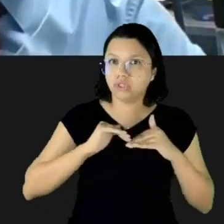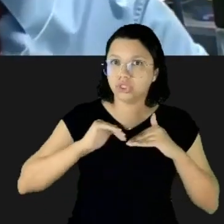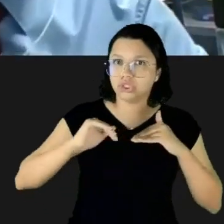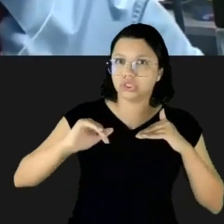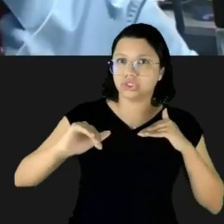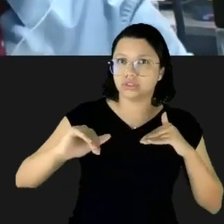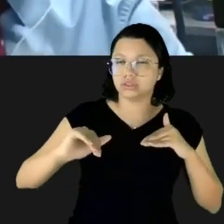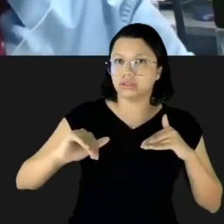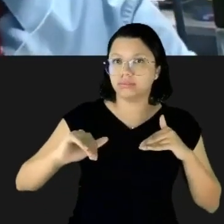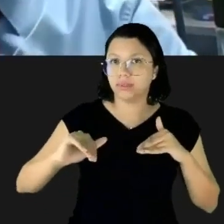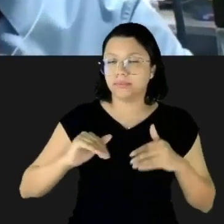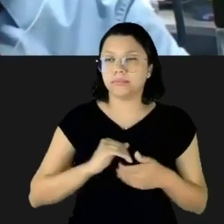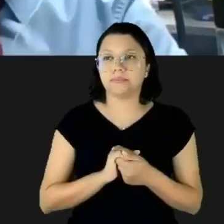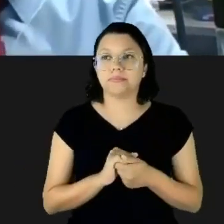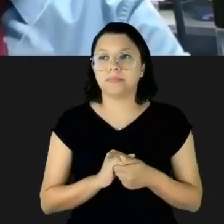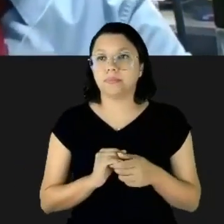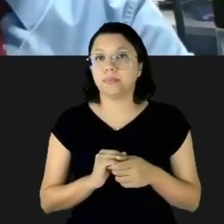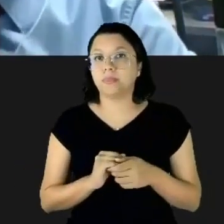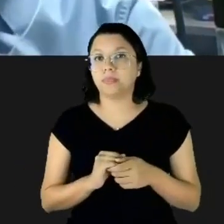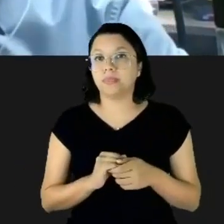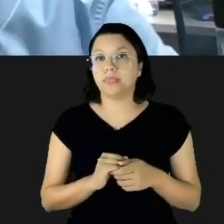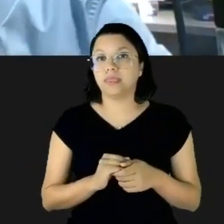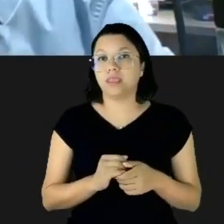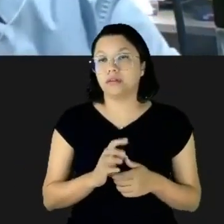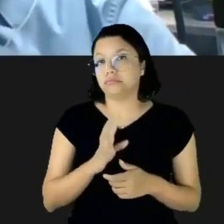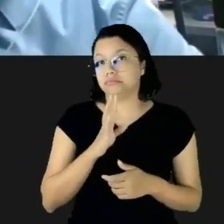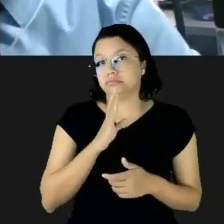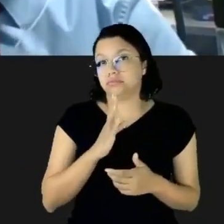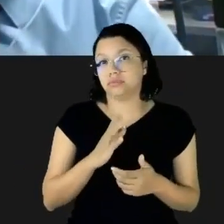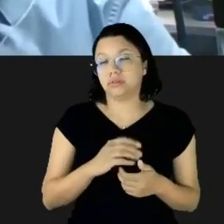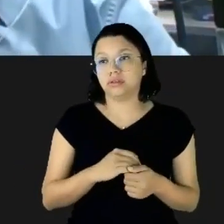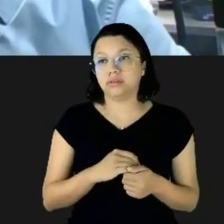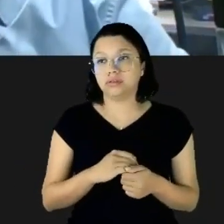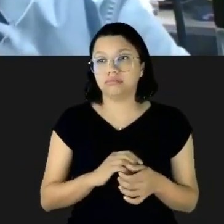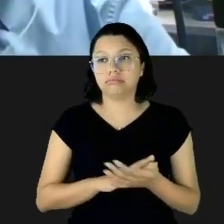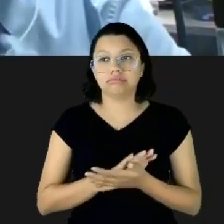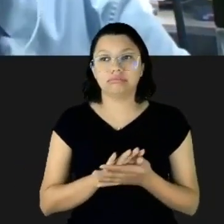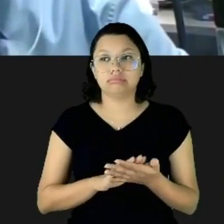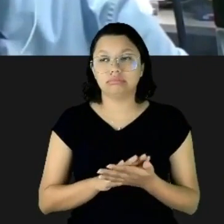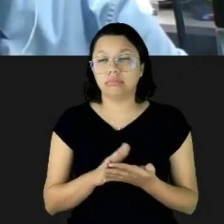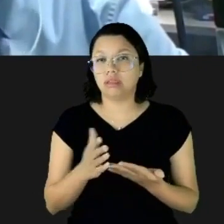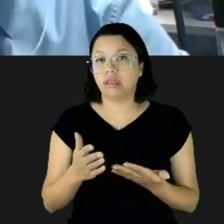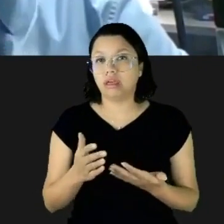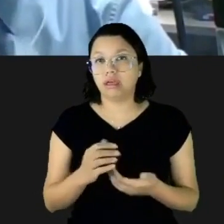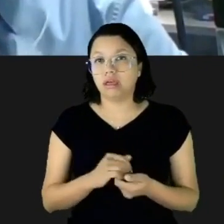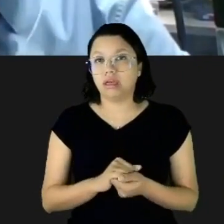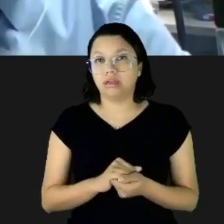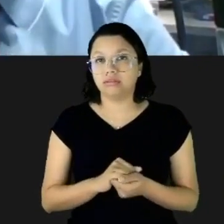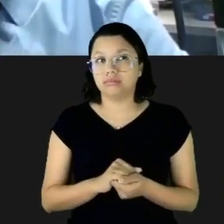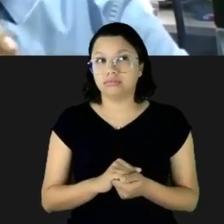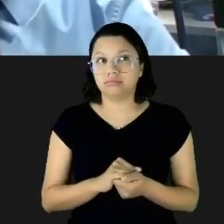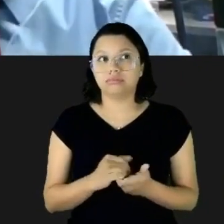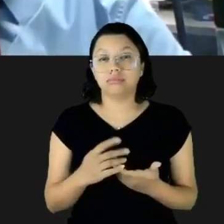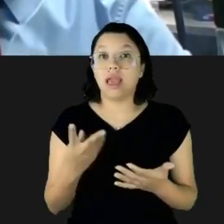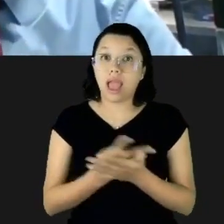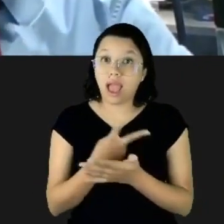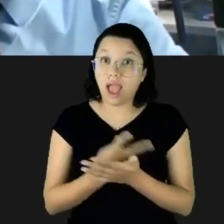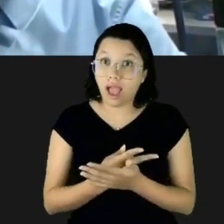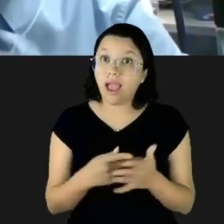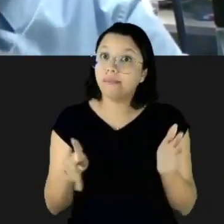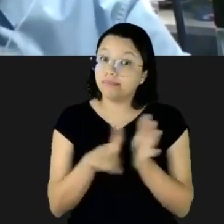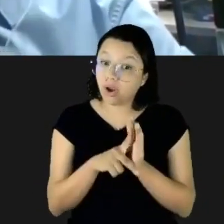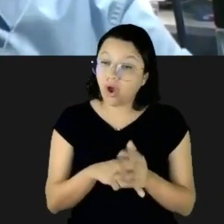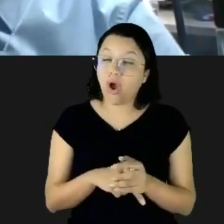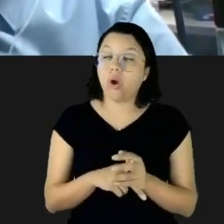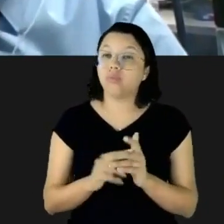não faz muito, não conhece nem vitória e nem derrota. Fica ali só fazendo certo. Errar faz parte do